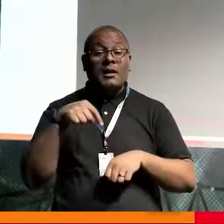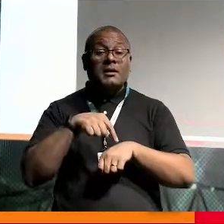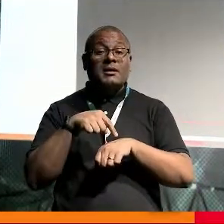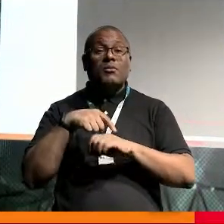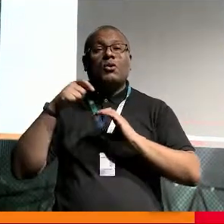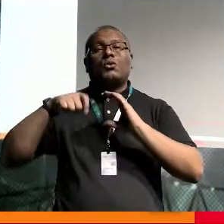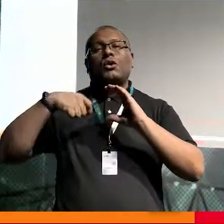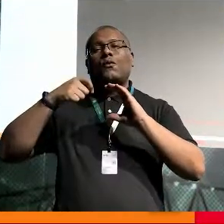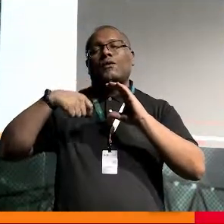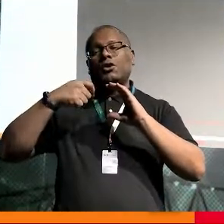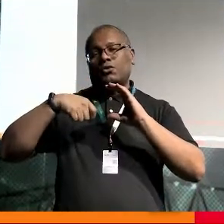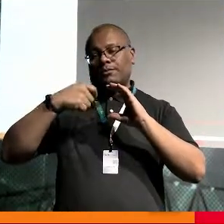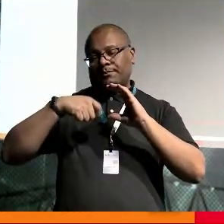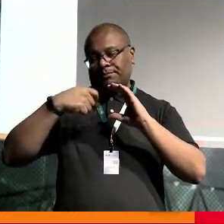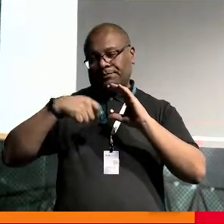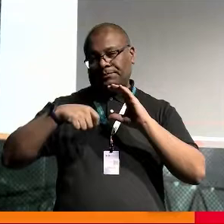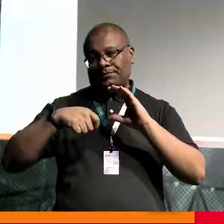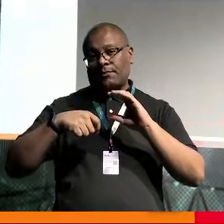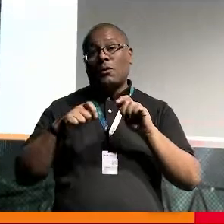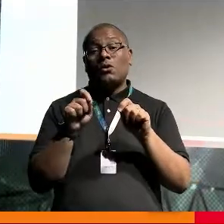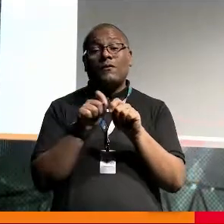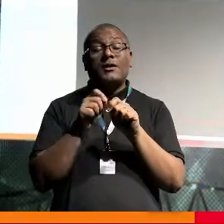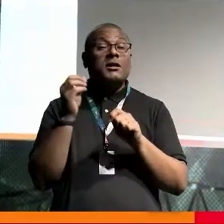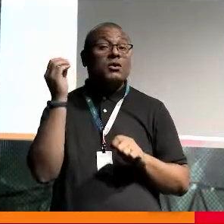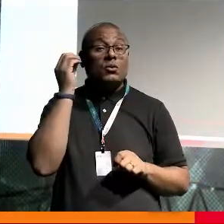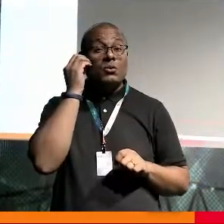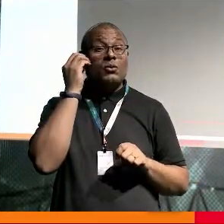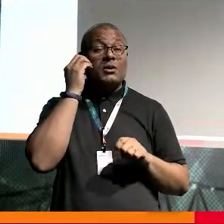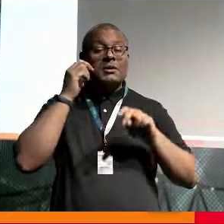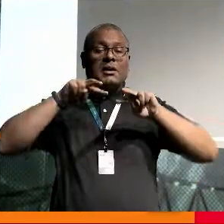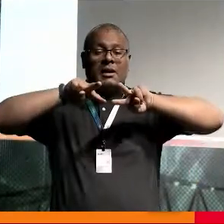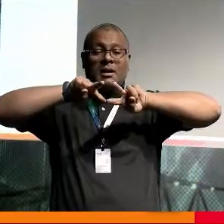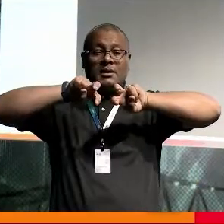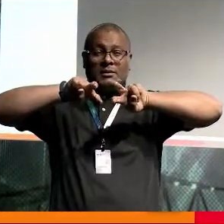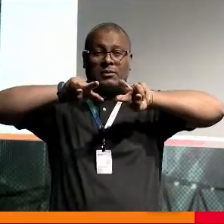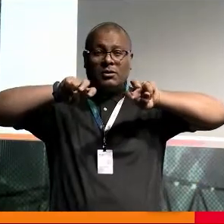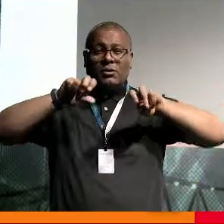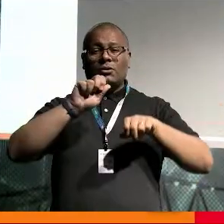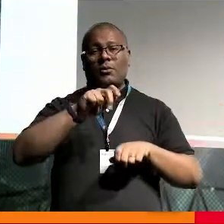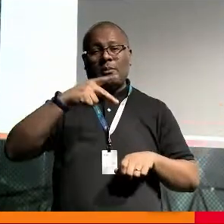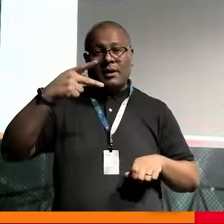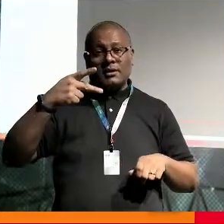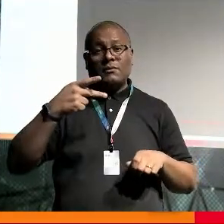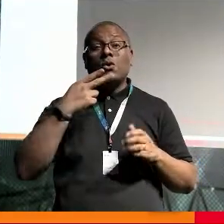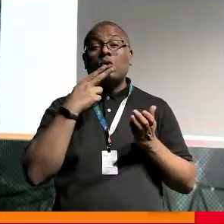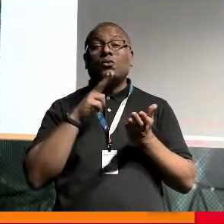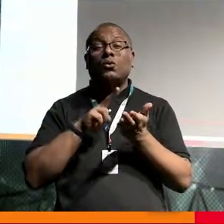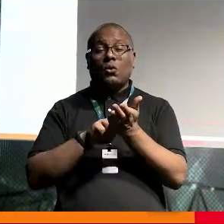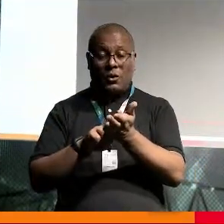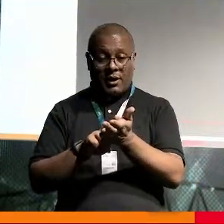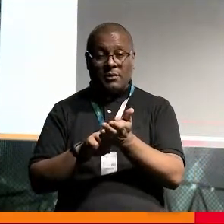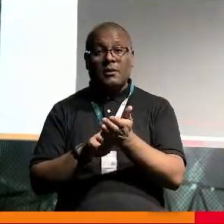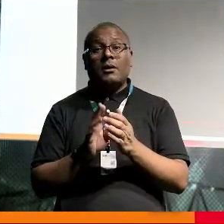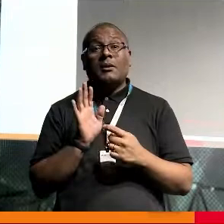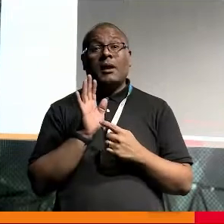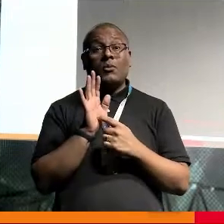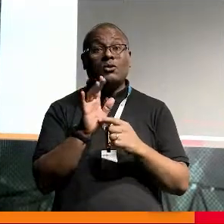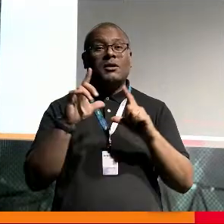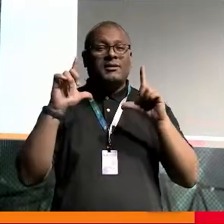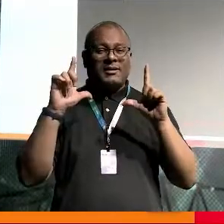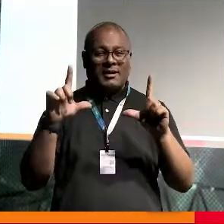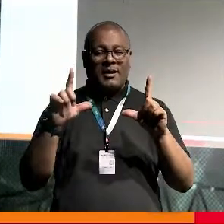estou passando um vídeo onde eu estou fazendo o teste exploratório do aplicativo dos Correios, tá? E está aparecendo isso aqui na minha